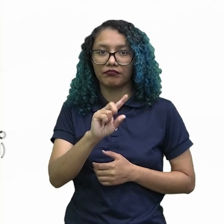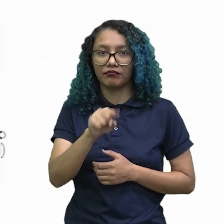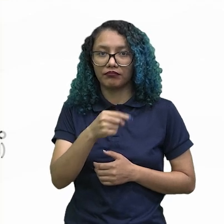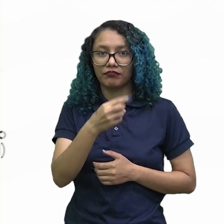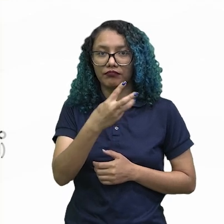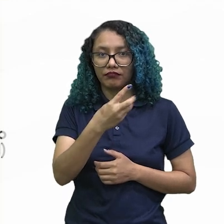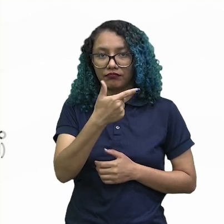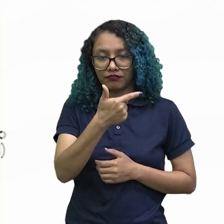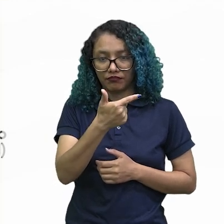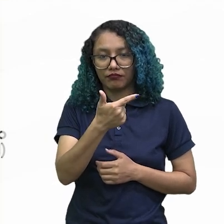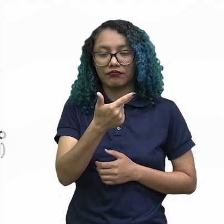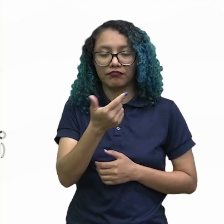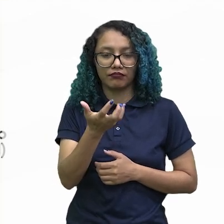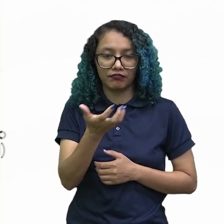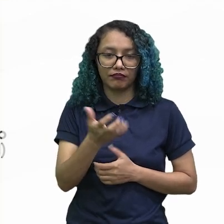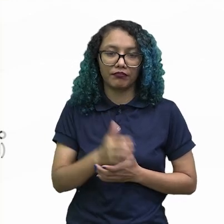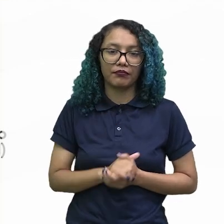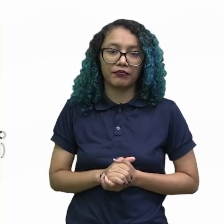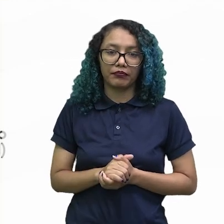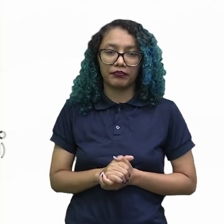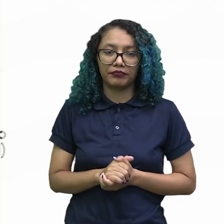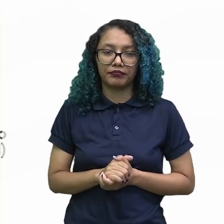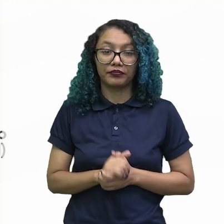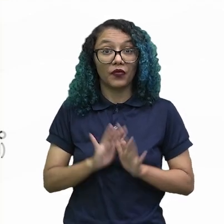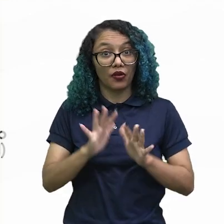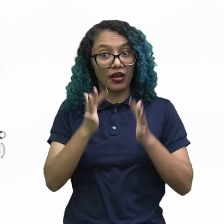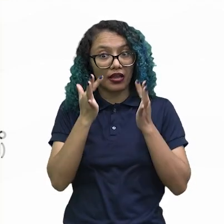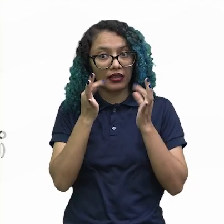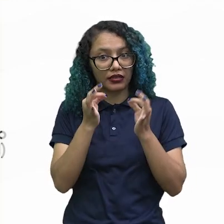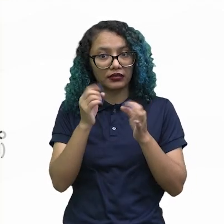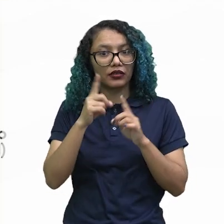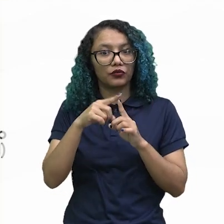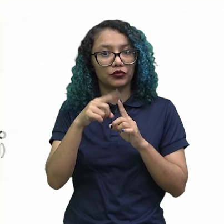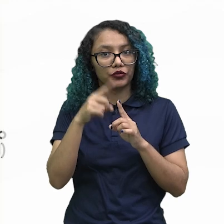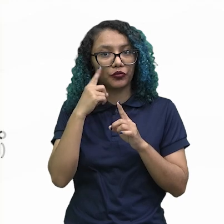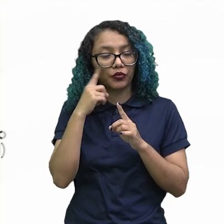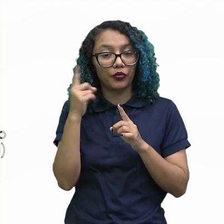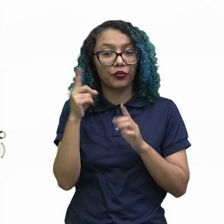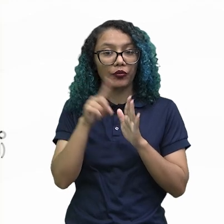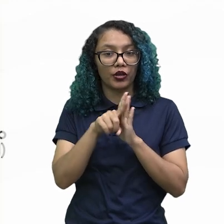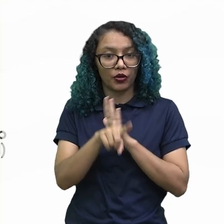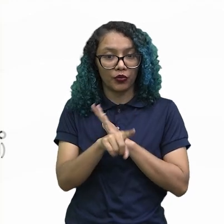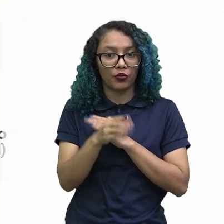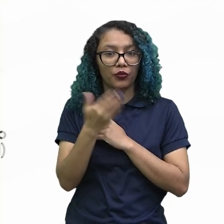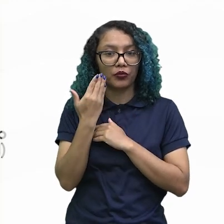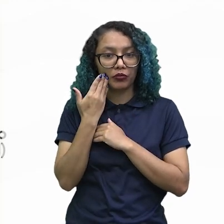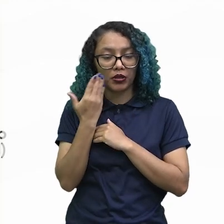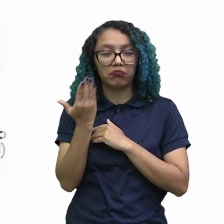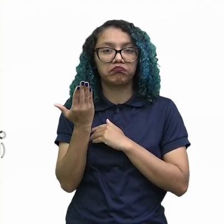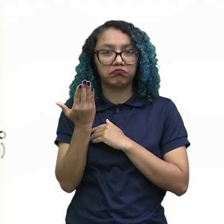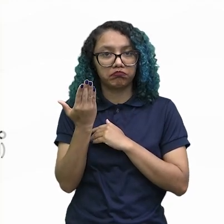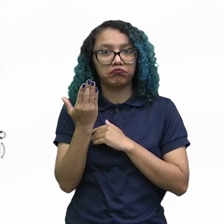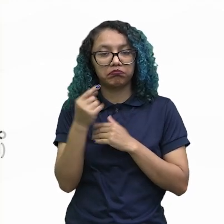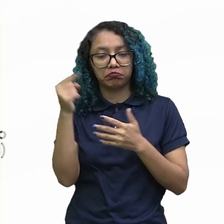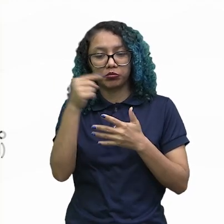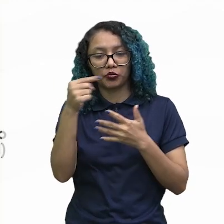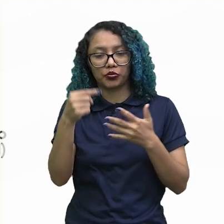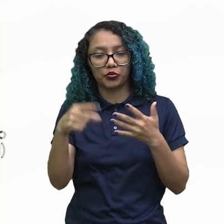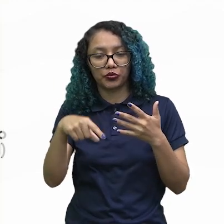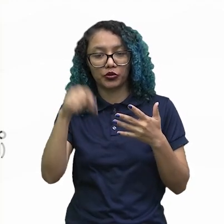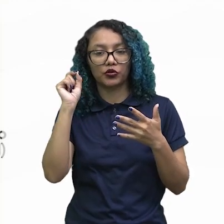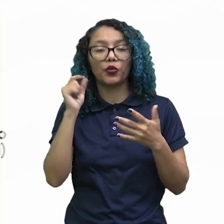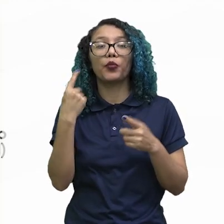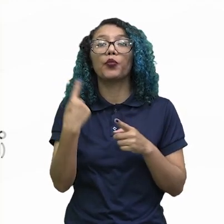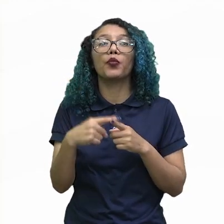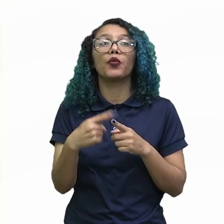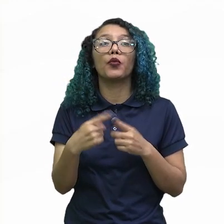1.012,32, tá bom? E aí, pessoal, olha lá, muito cuidado com esse tipo de questão objetiva, né? Questão de marcar. Por